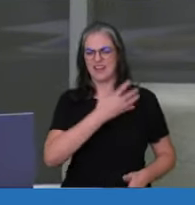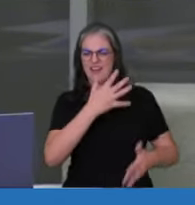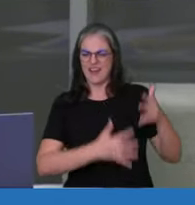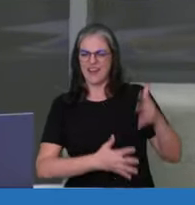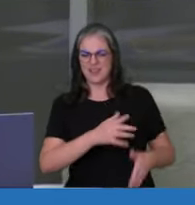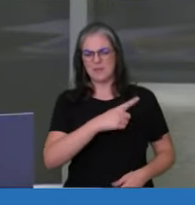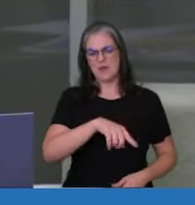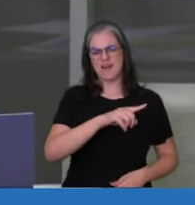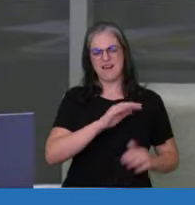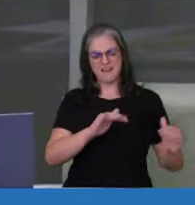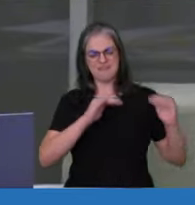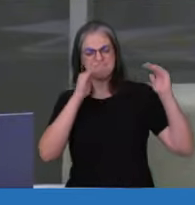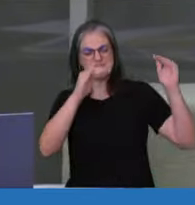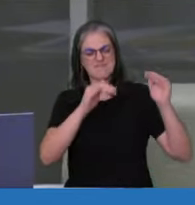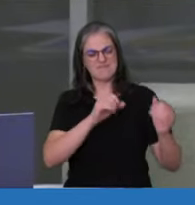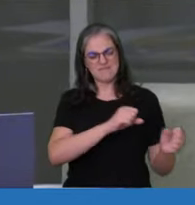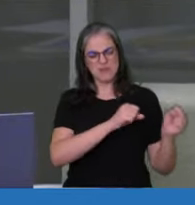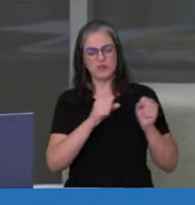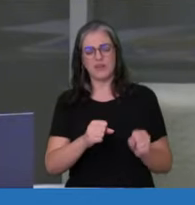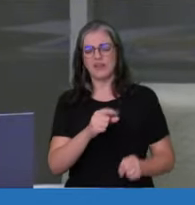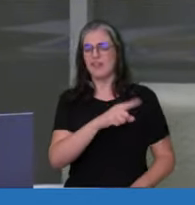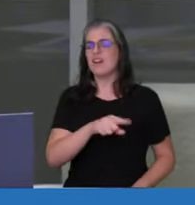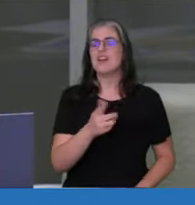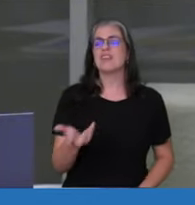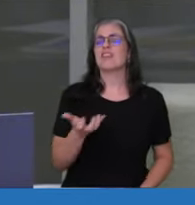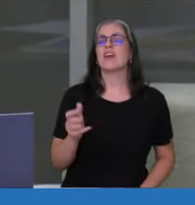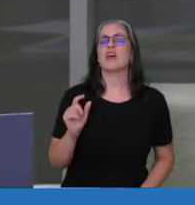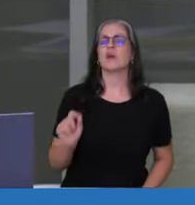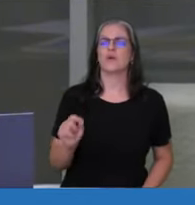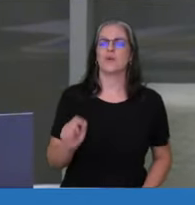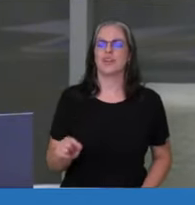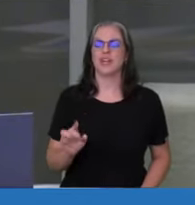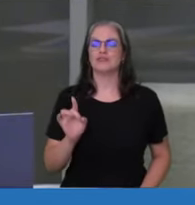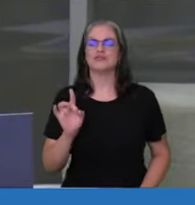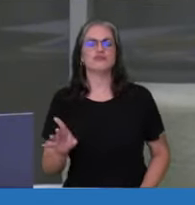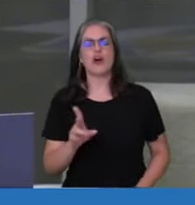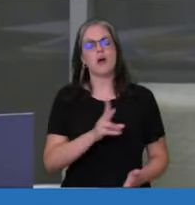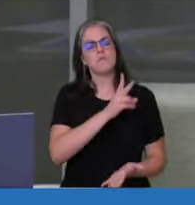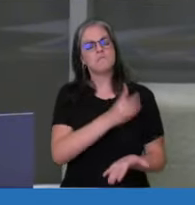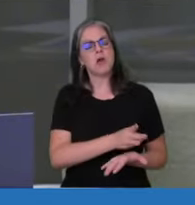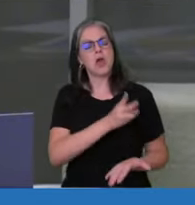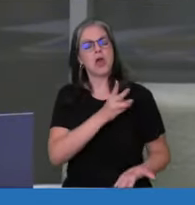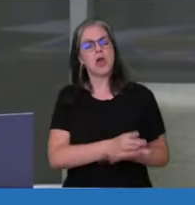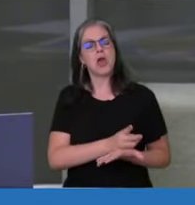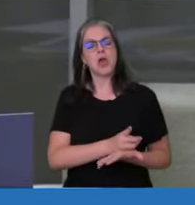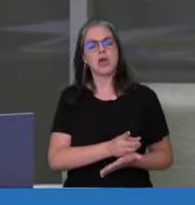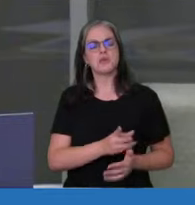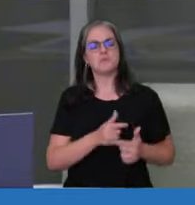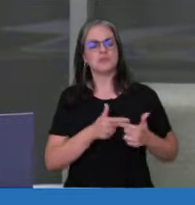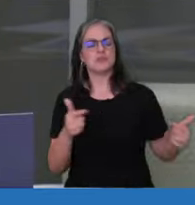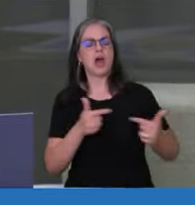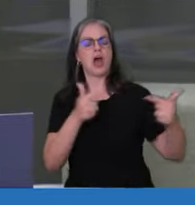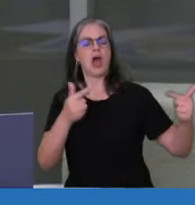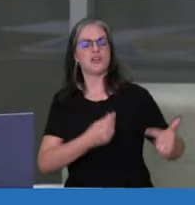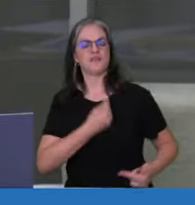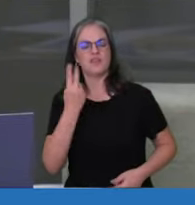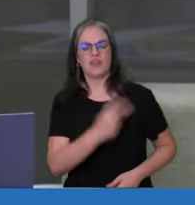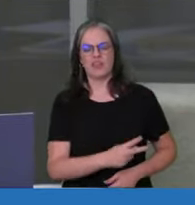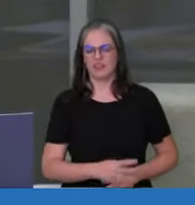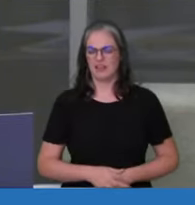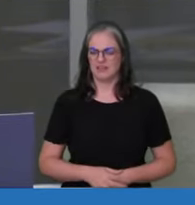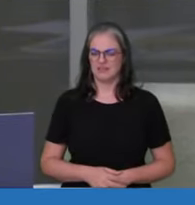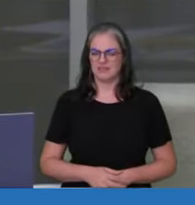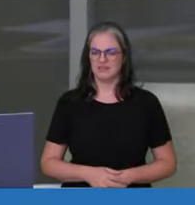daqueles que querem cometer pura e simplesmente atos de manutenção de privilégio. A nossa forma